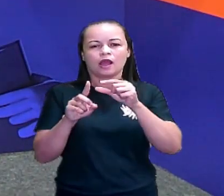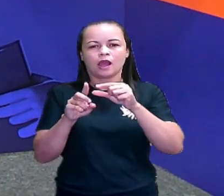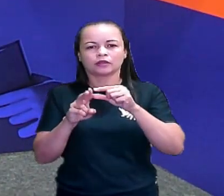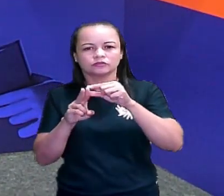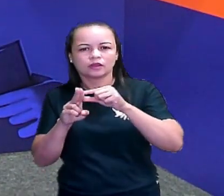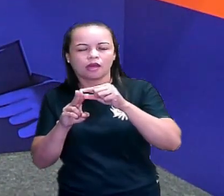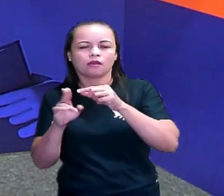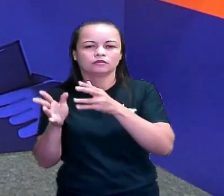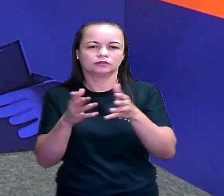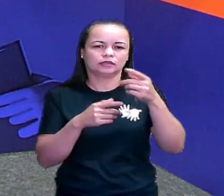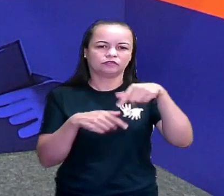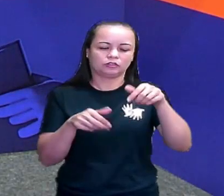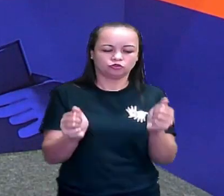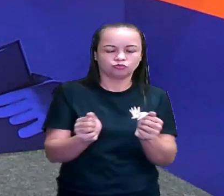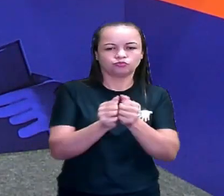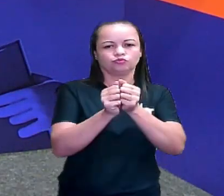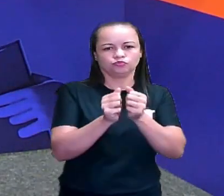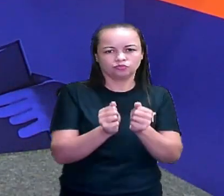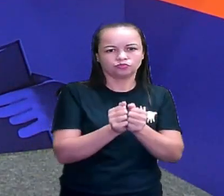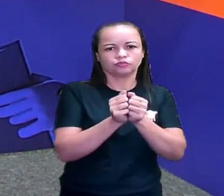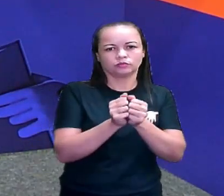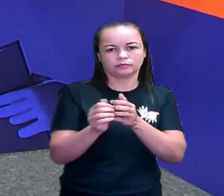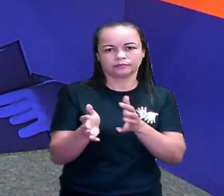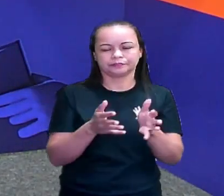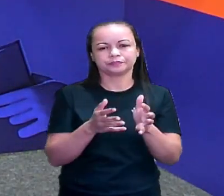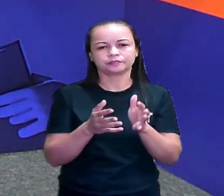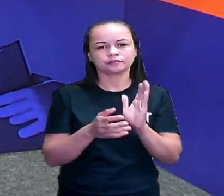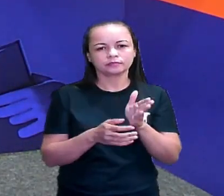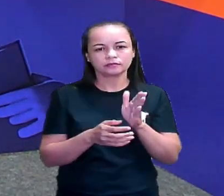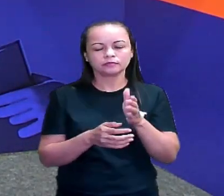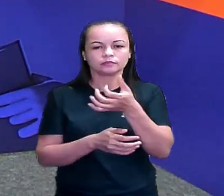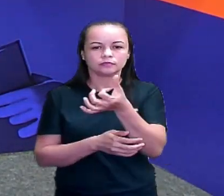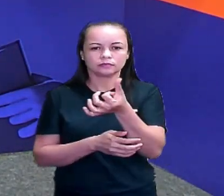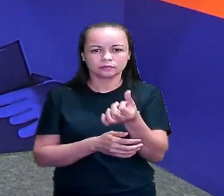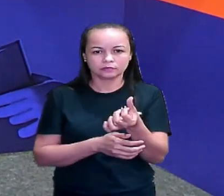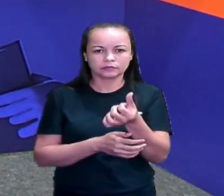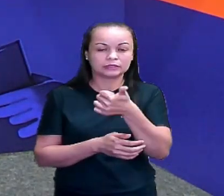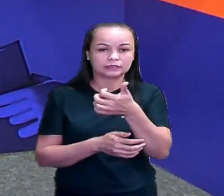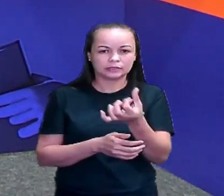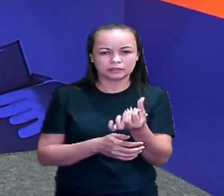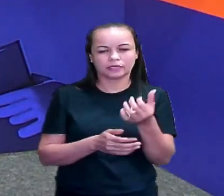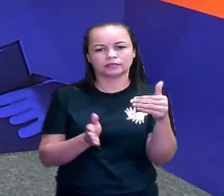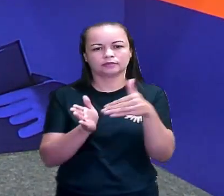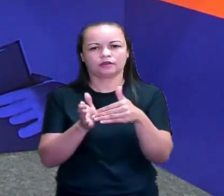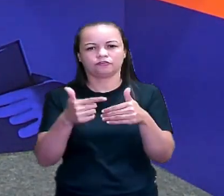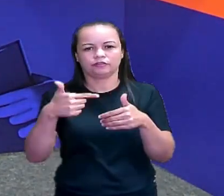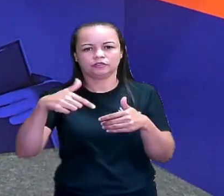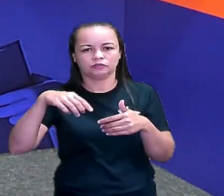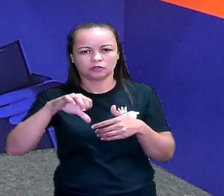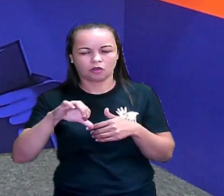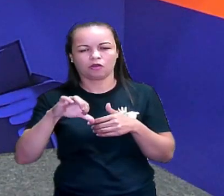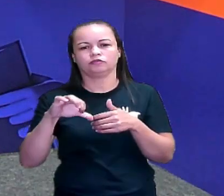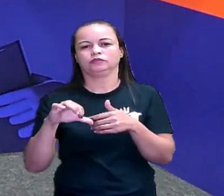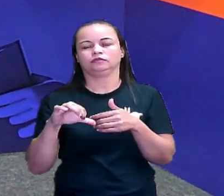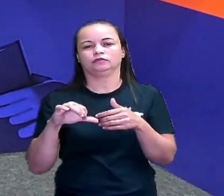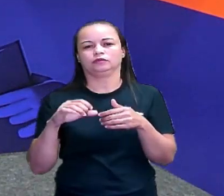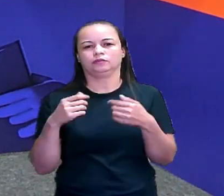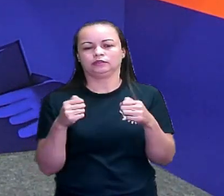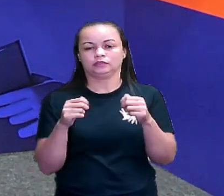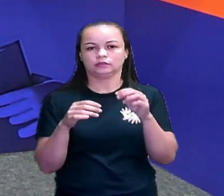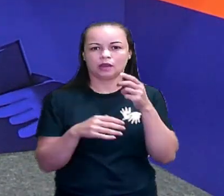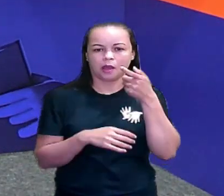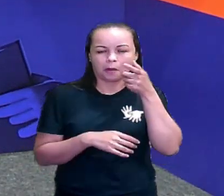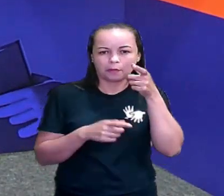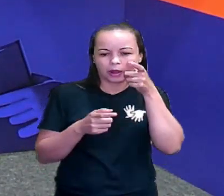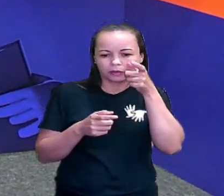uma com a outra. Tá certo? Já do 16 ao 29, a gente precisa não só se atentar